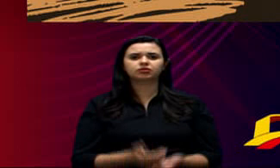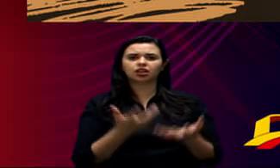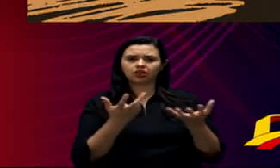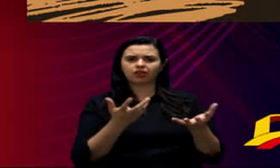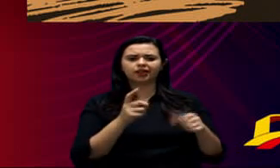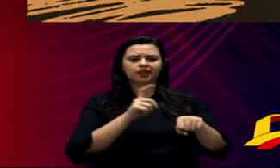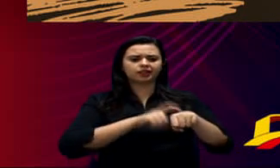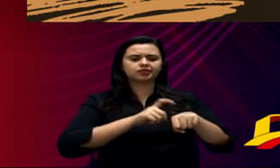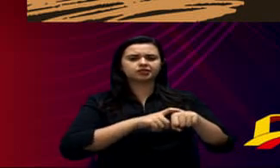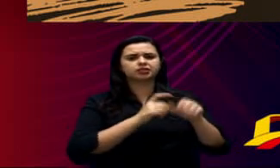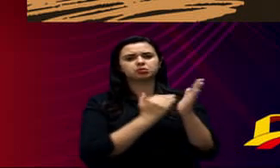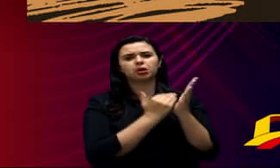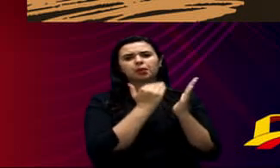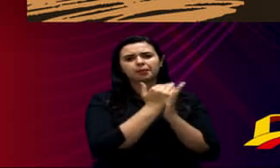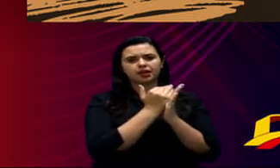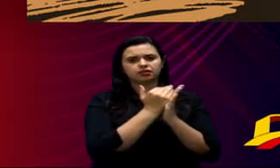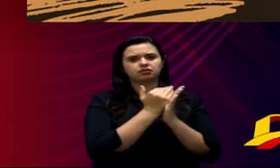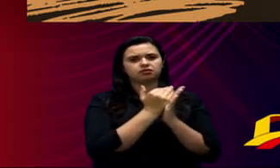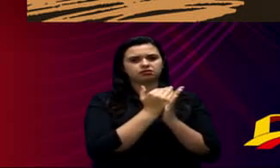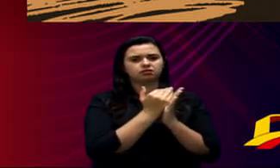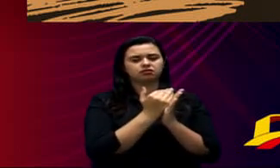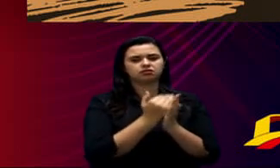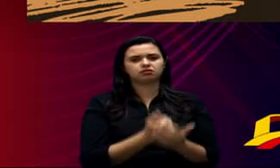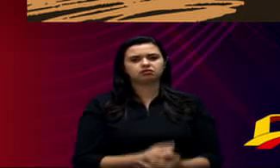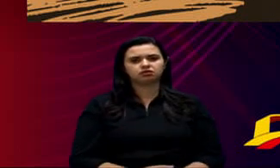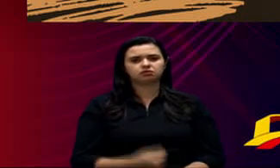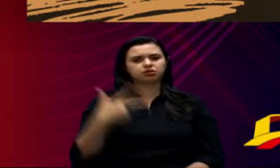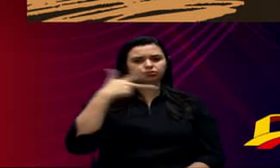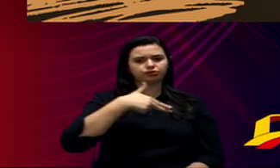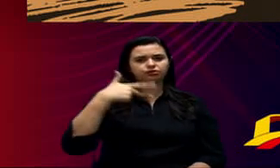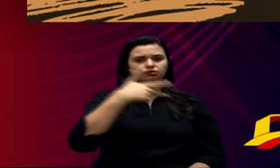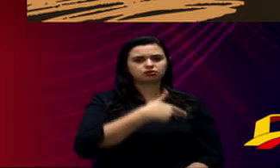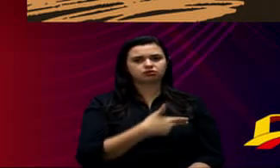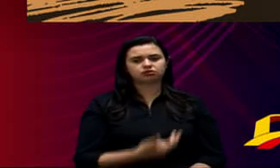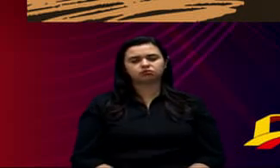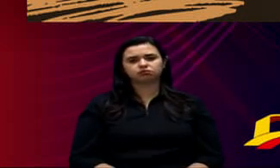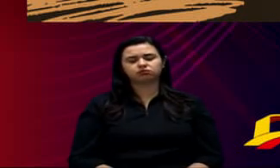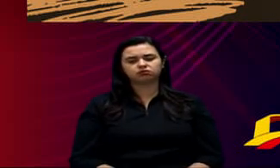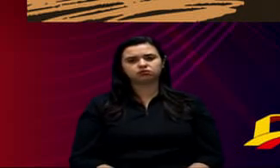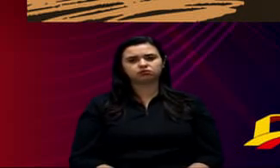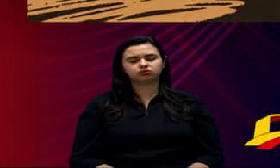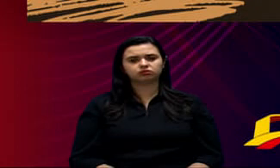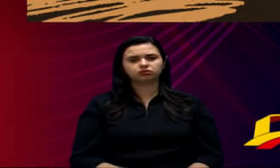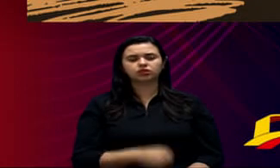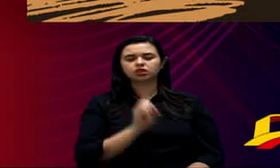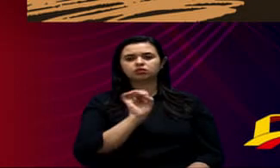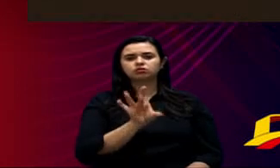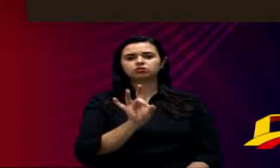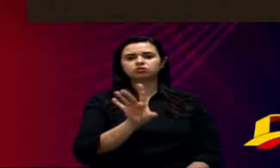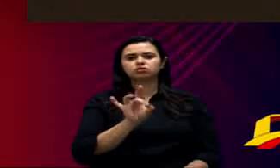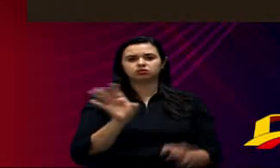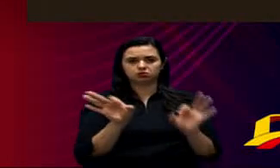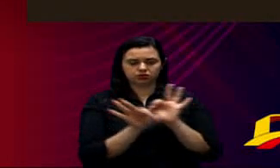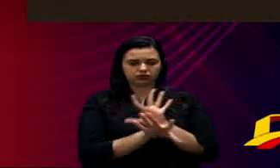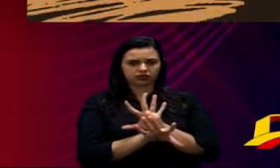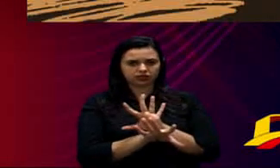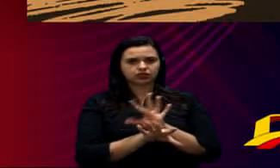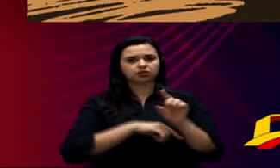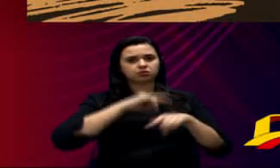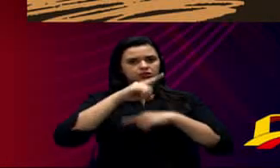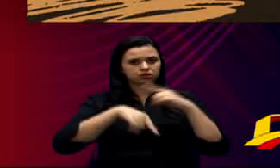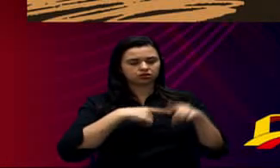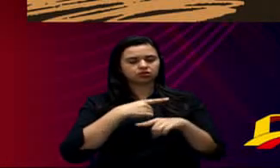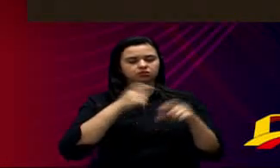você a mais por causa fala. Disso. Vou querer um tempo a mas mais. Mas para finalizar, Nelly, só para finalizar, para que a gente possa, na segunda rodada, ter